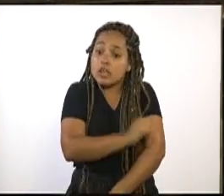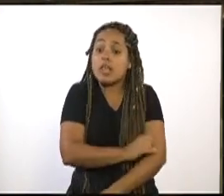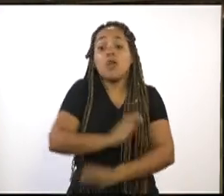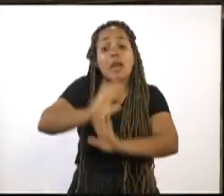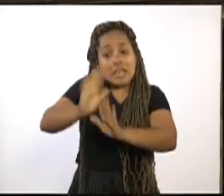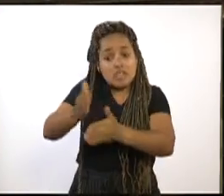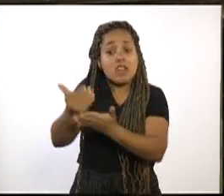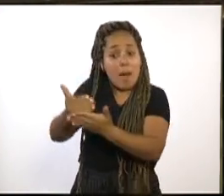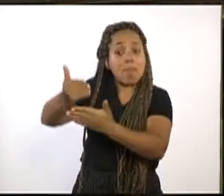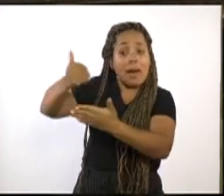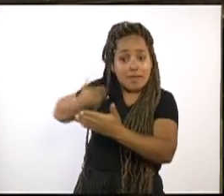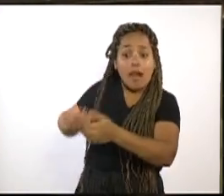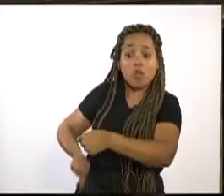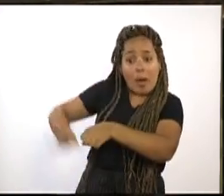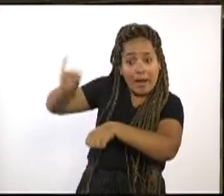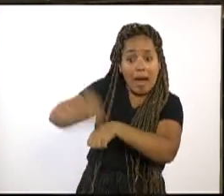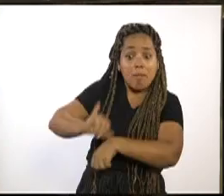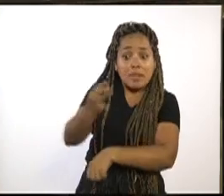nível é